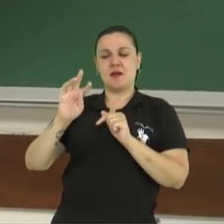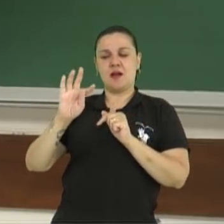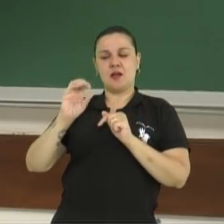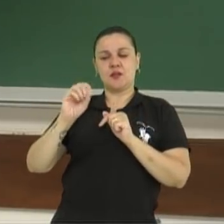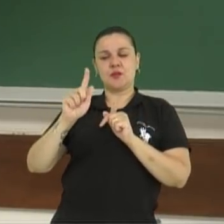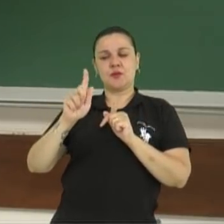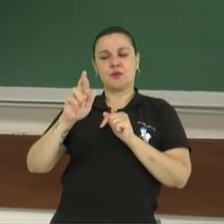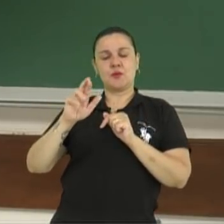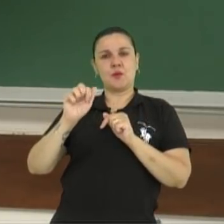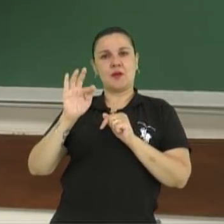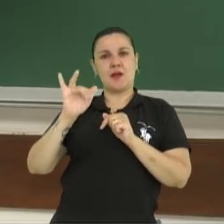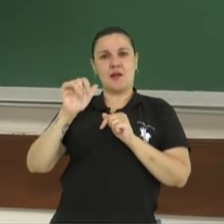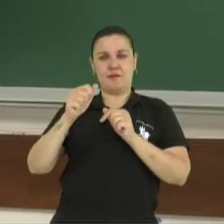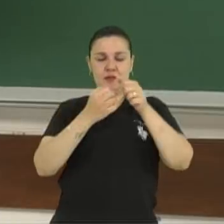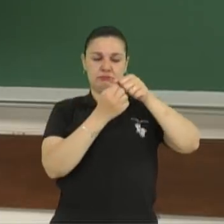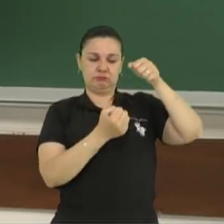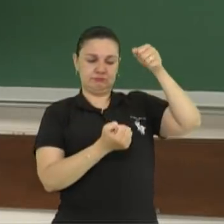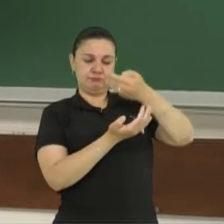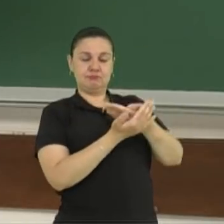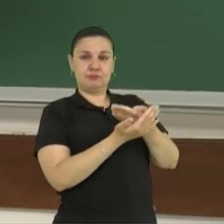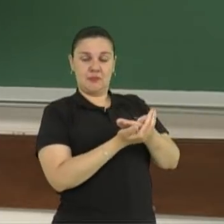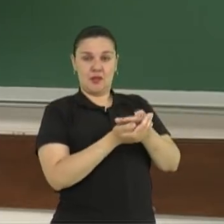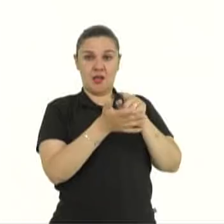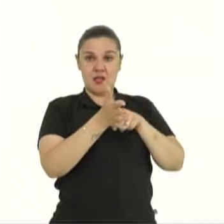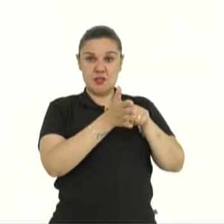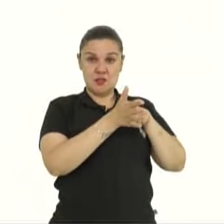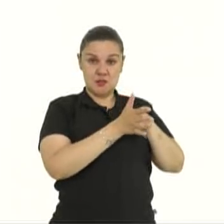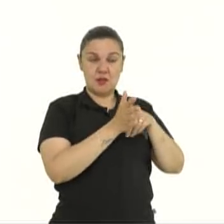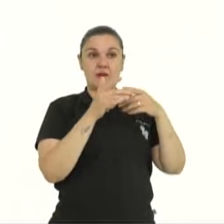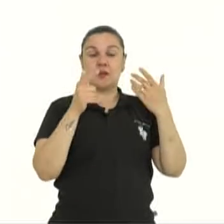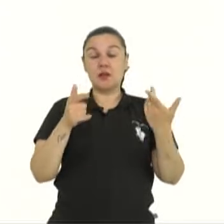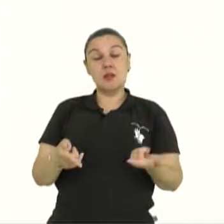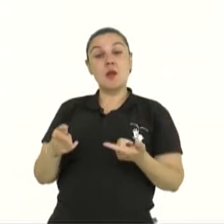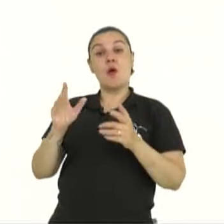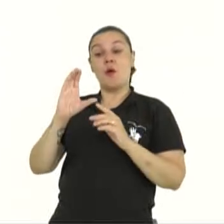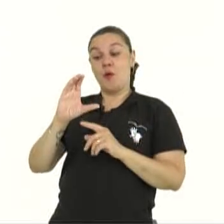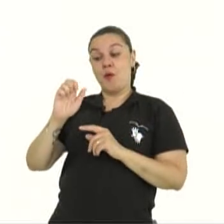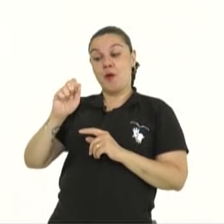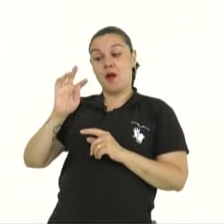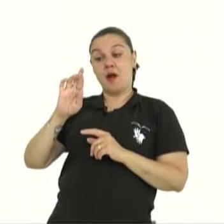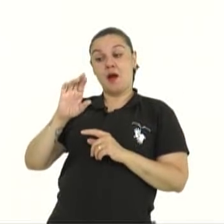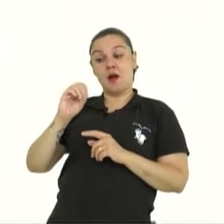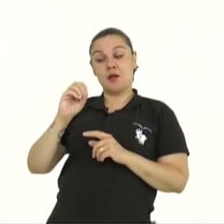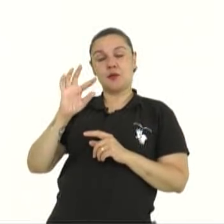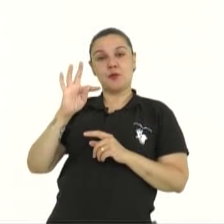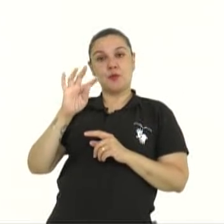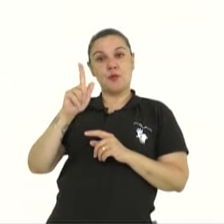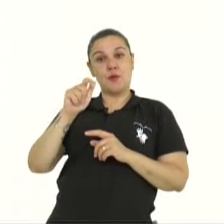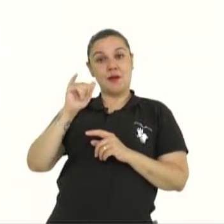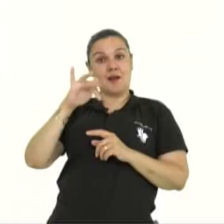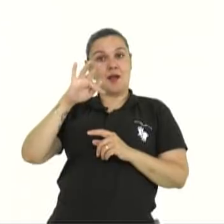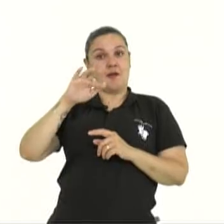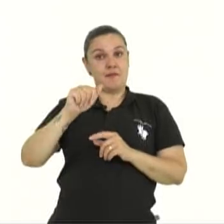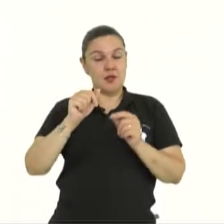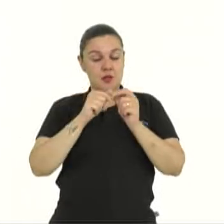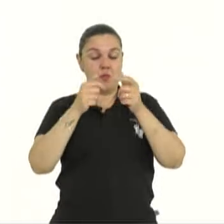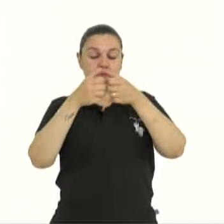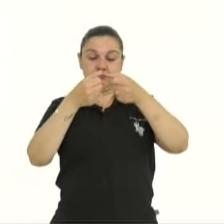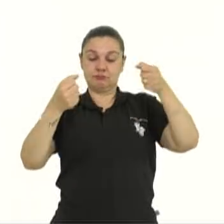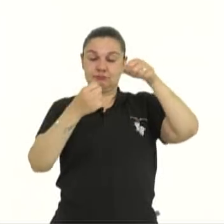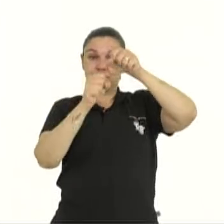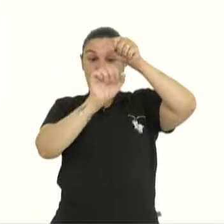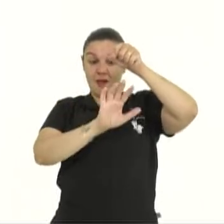que é importante a gente saber. Então, cartografia é a ciência que representa graficamente uma